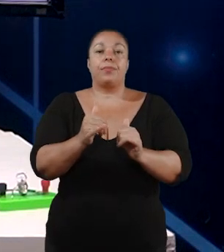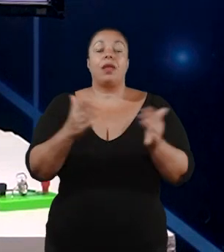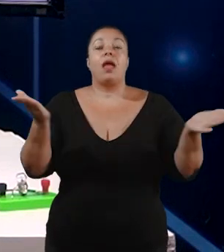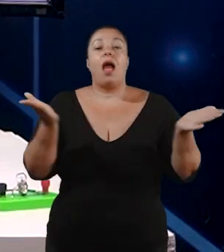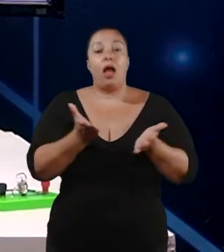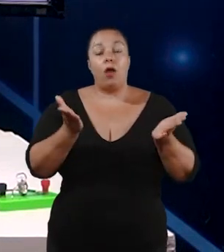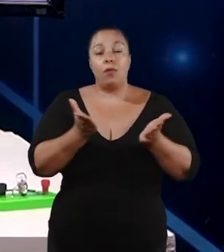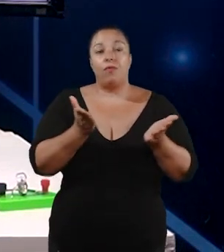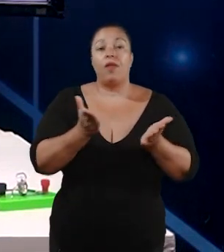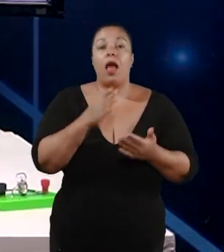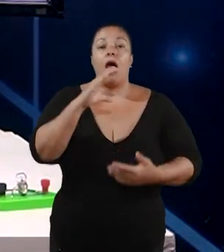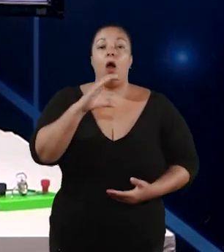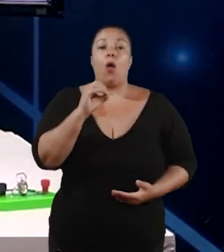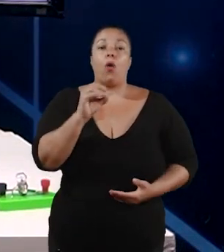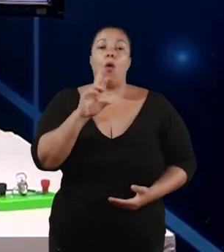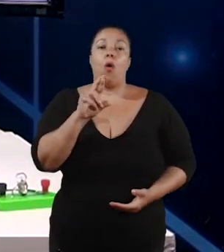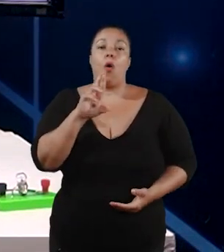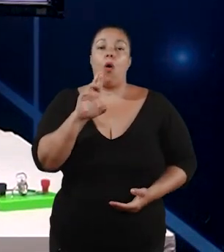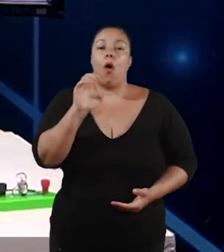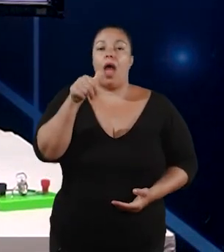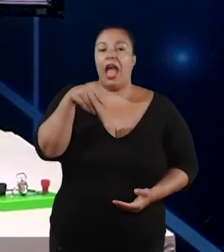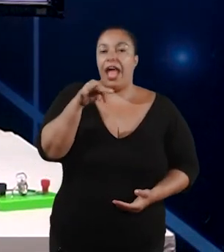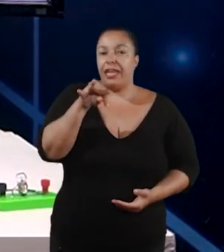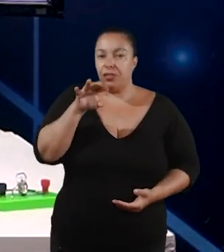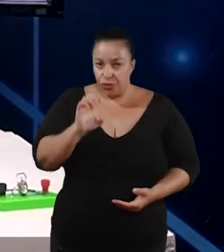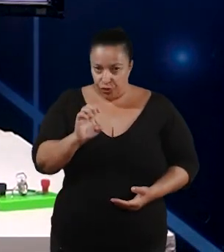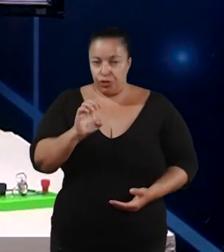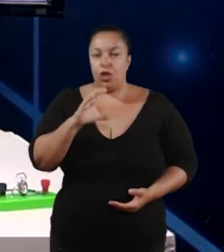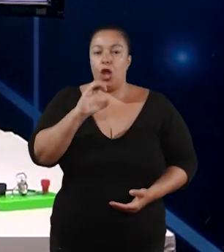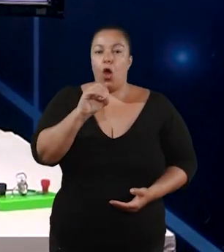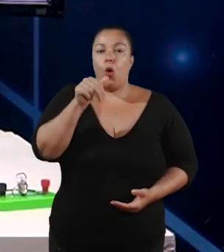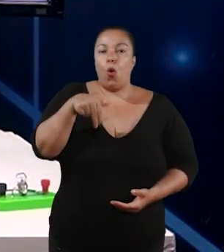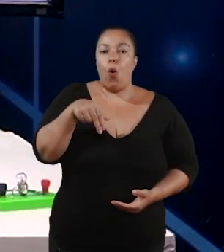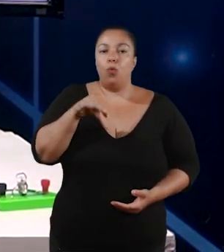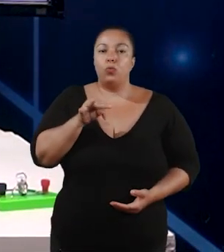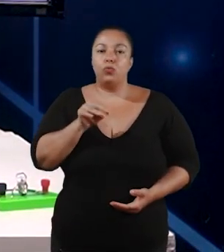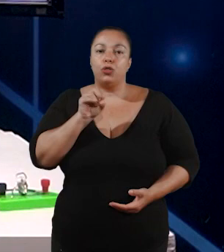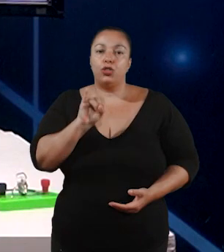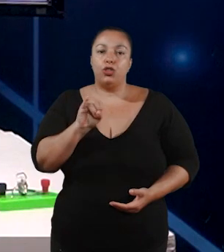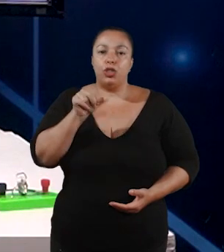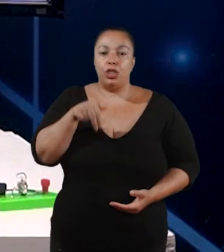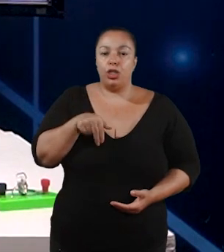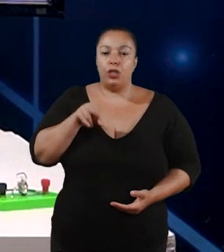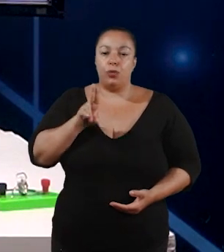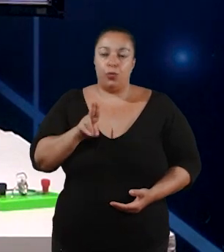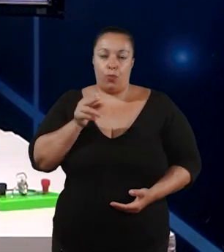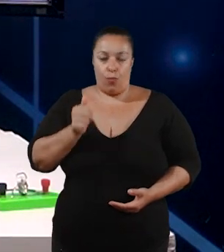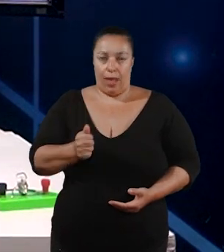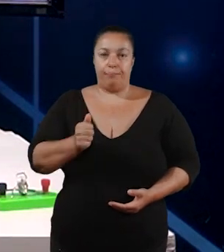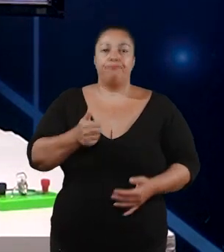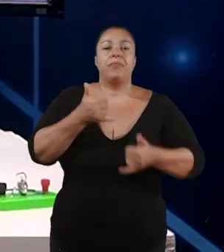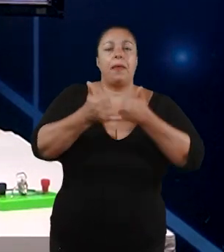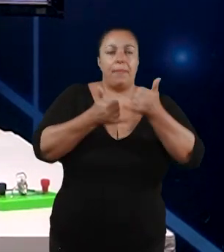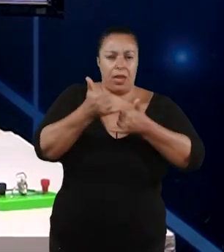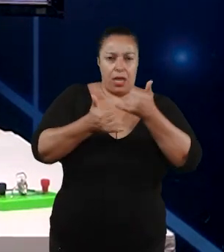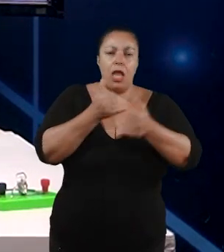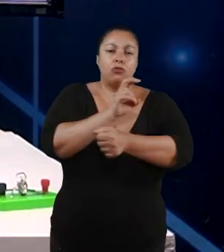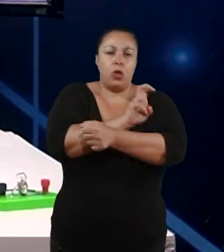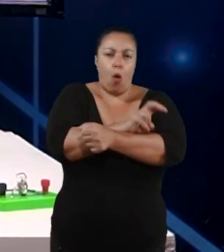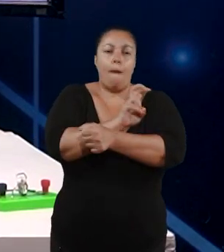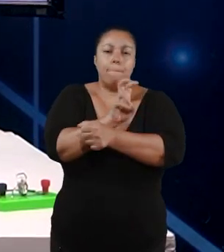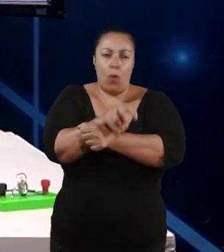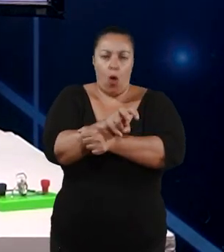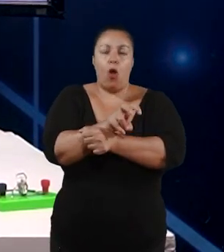corrente contínua, que é essa que tem pilhas, baterias, que é essa que a gente tem em brinquedos, em robótica, ok? Condutor